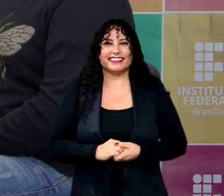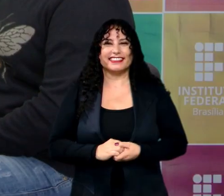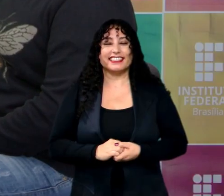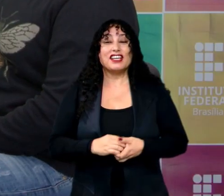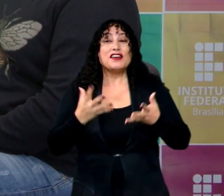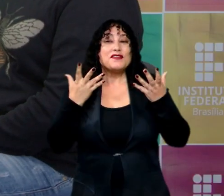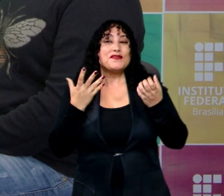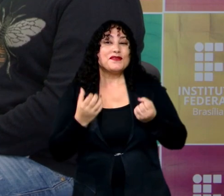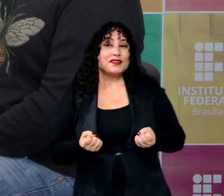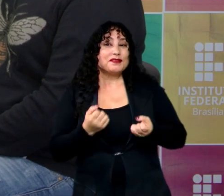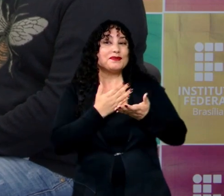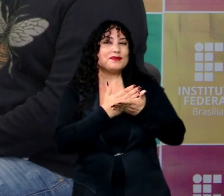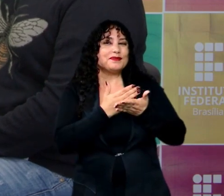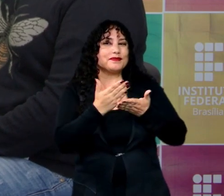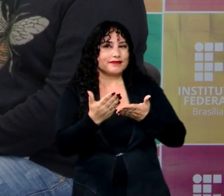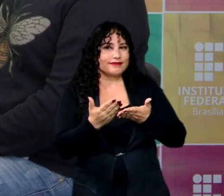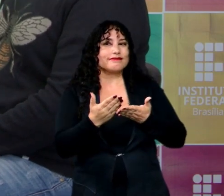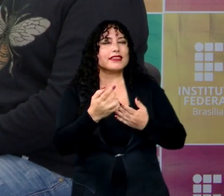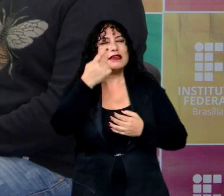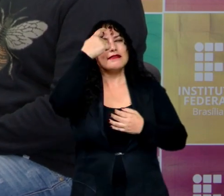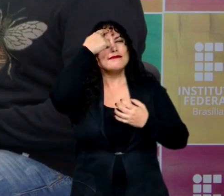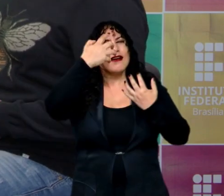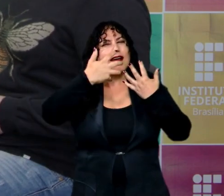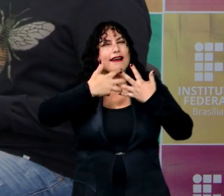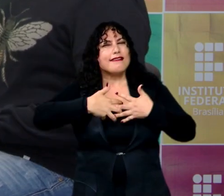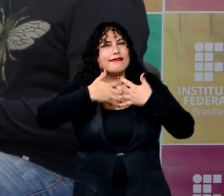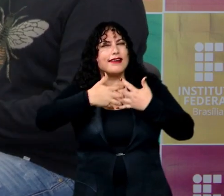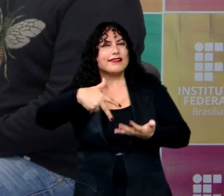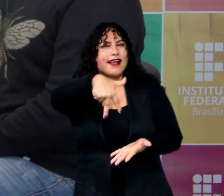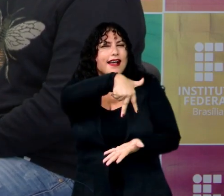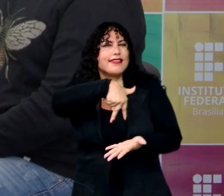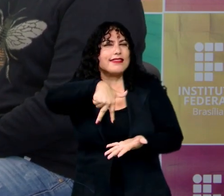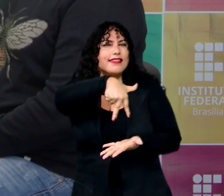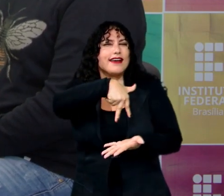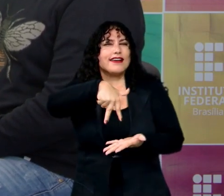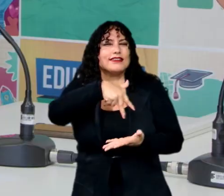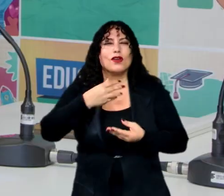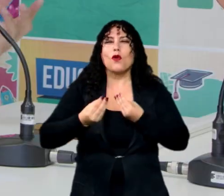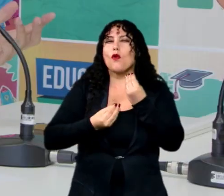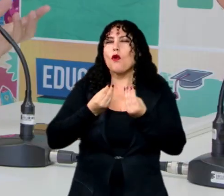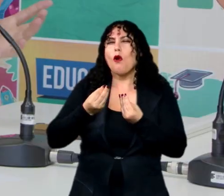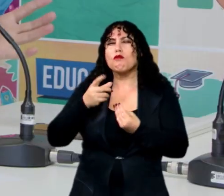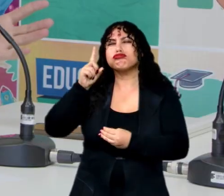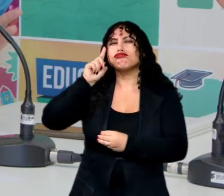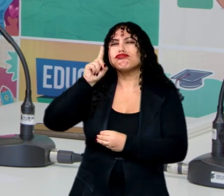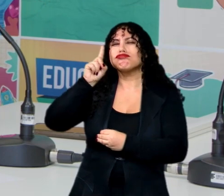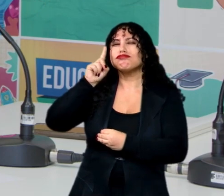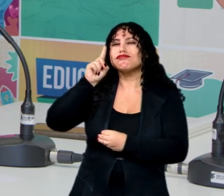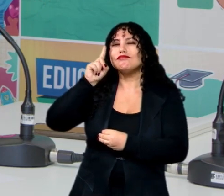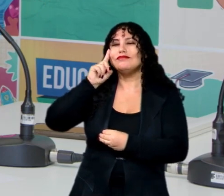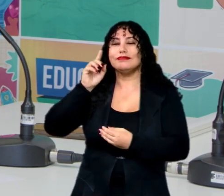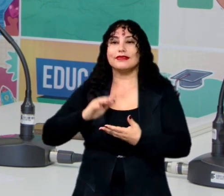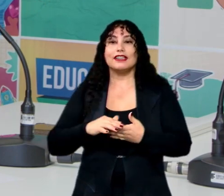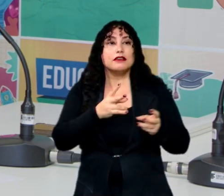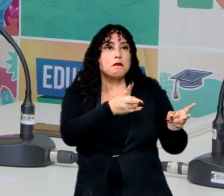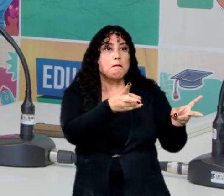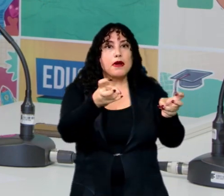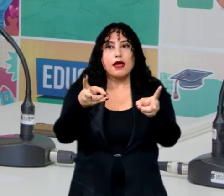vamos começar. A gente pensa muito a dança como algo do dia a dia, né? A gente vê